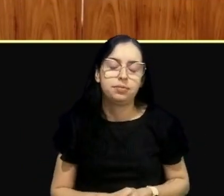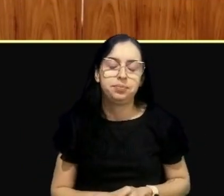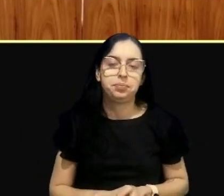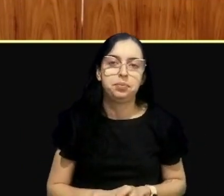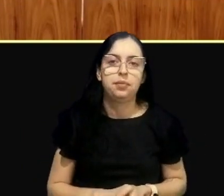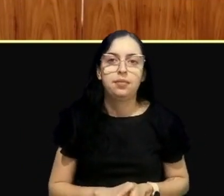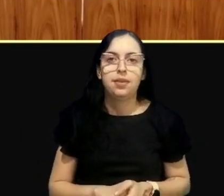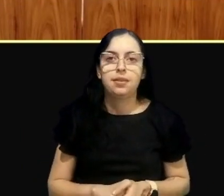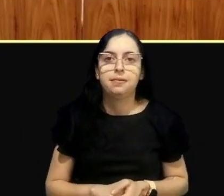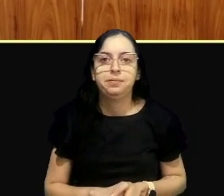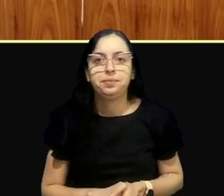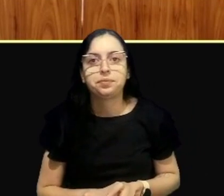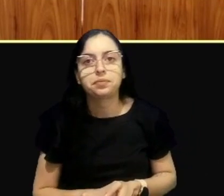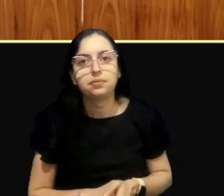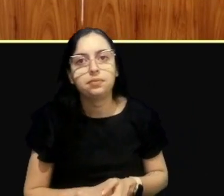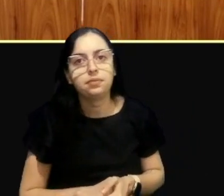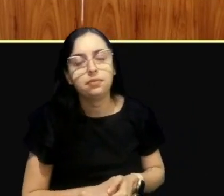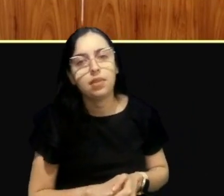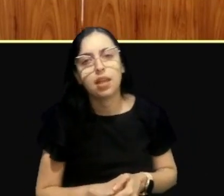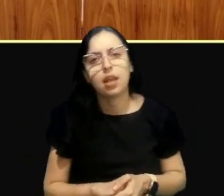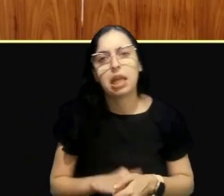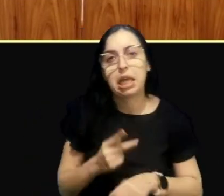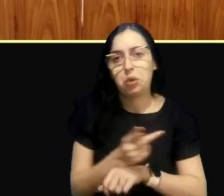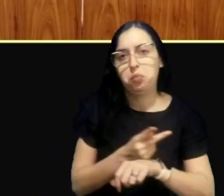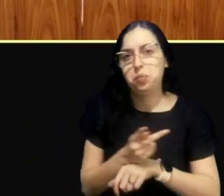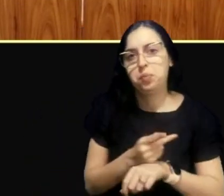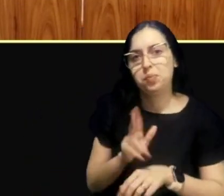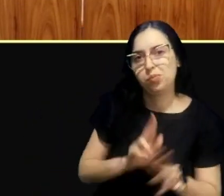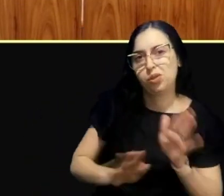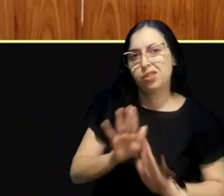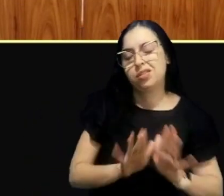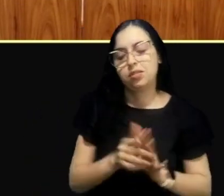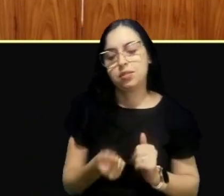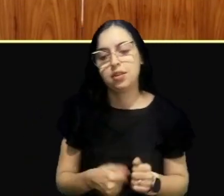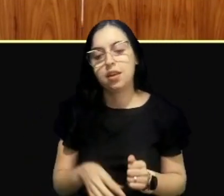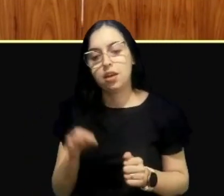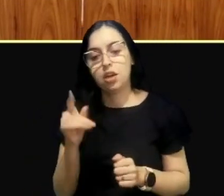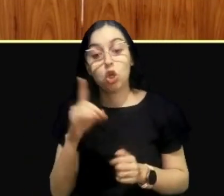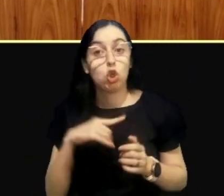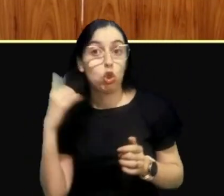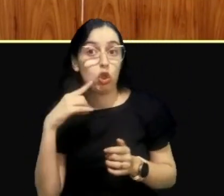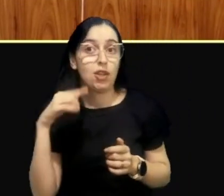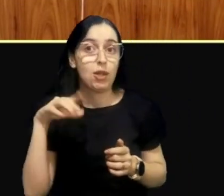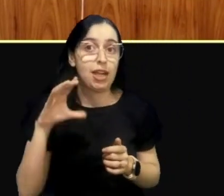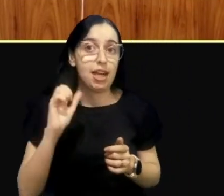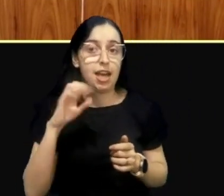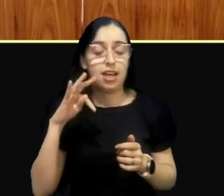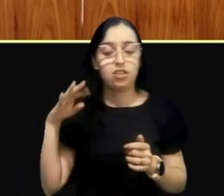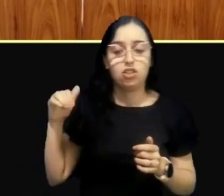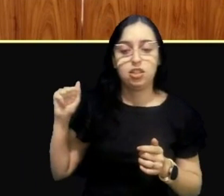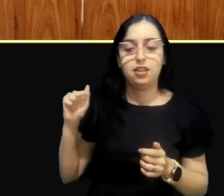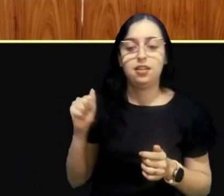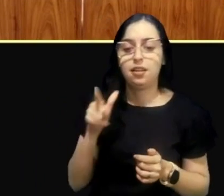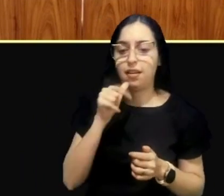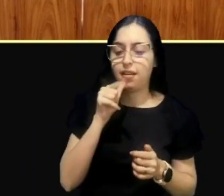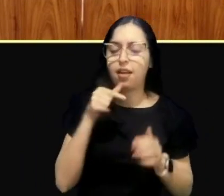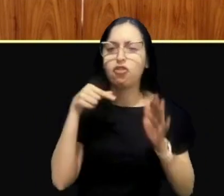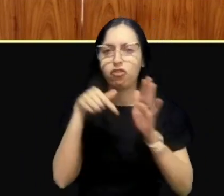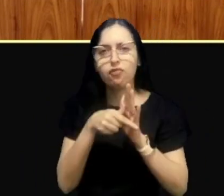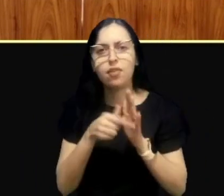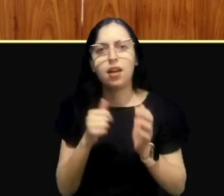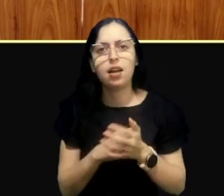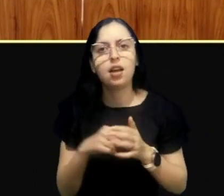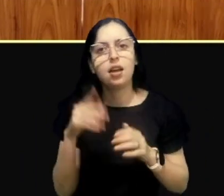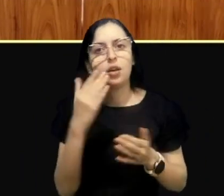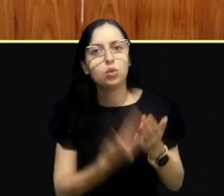essa... E talvez a perícia melhor que a doutora Kátia me fizesse, se eu fosse do Ministério Público, fosse na água, e eu com os estudos,